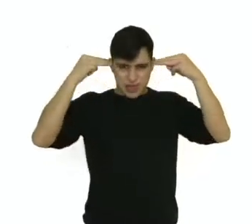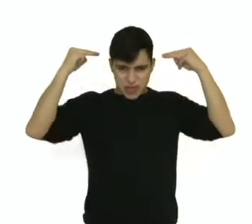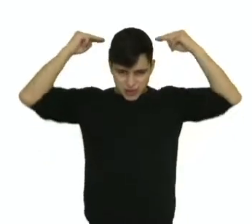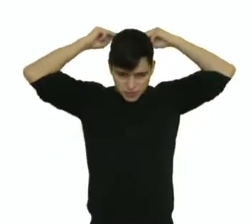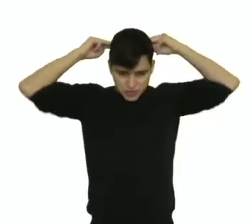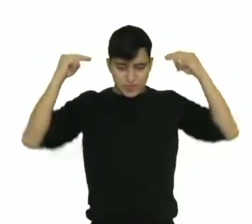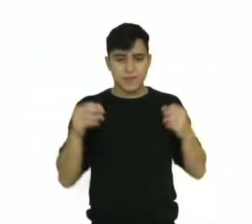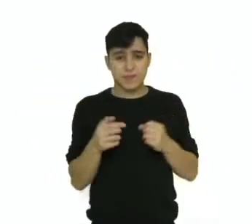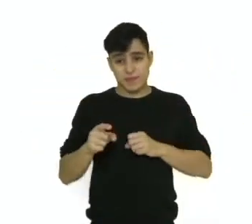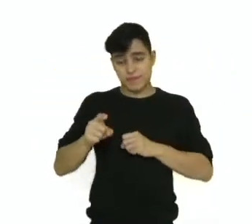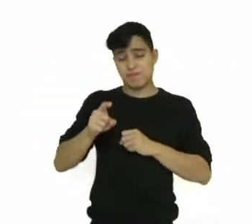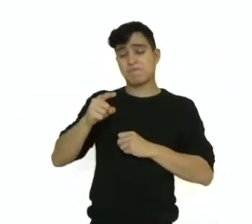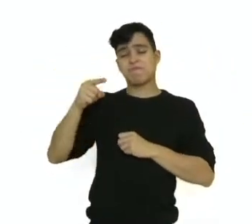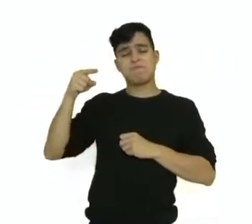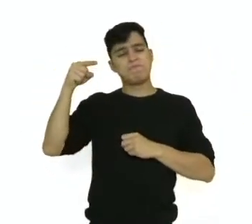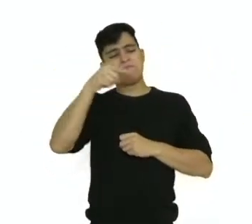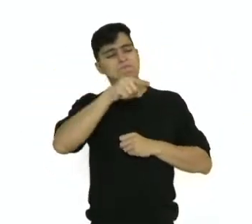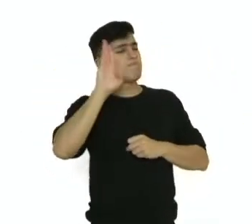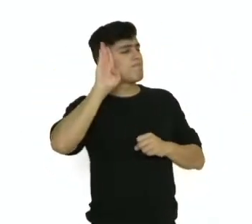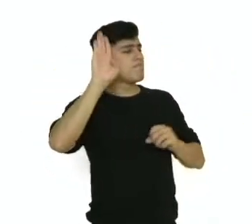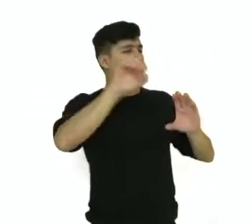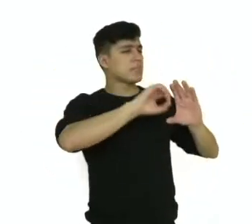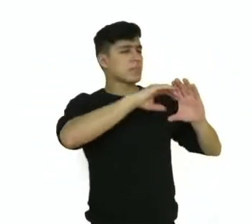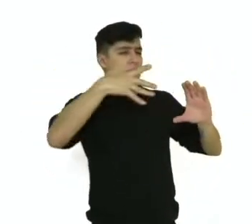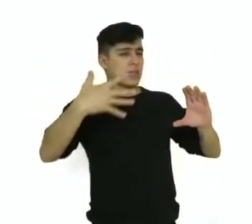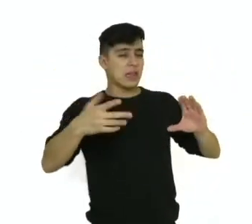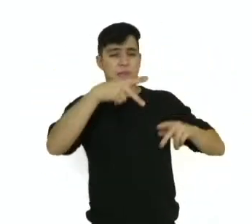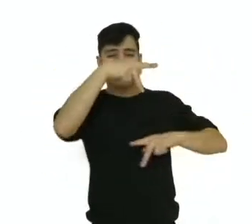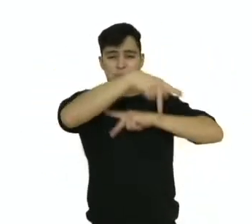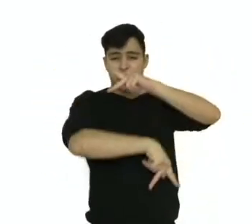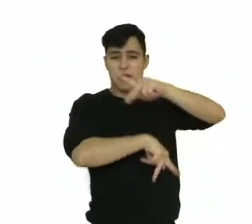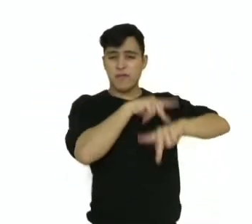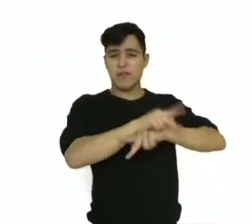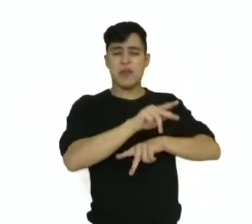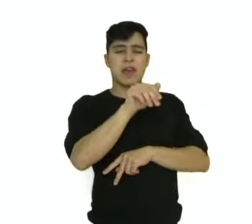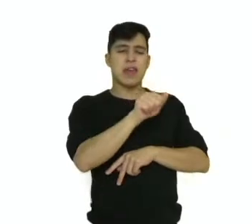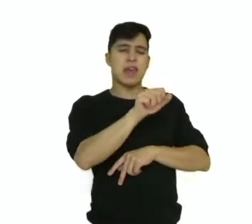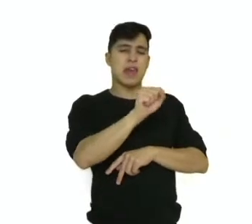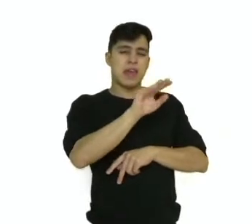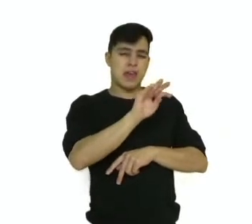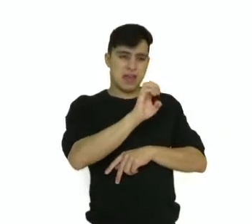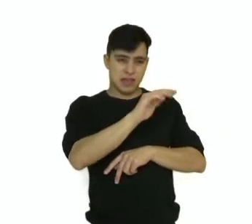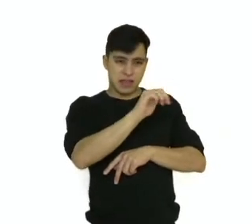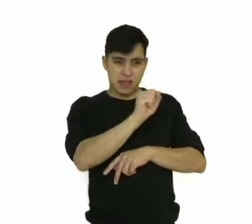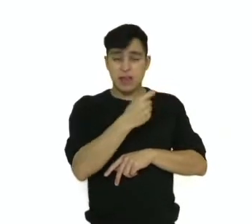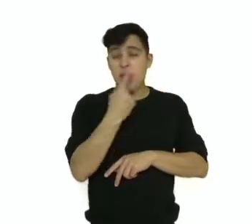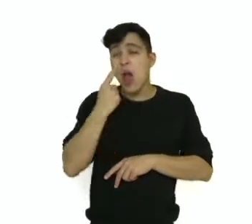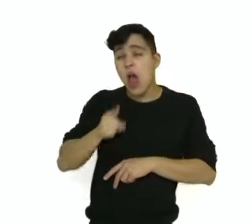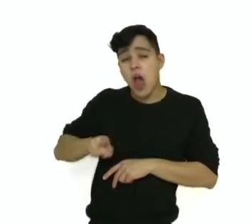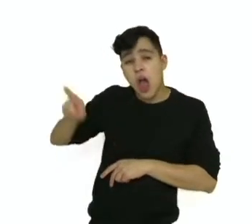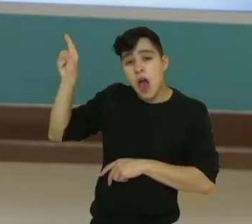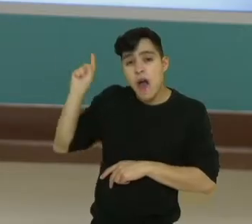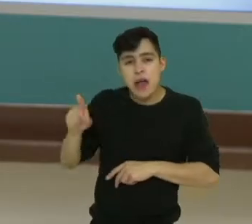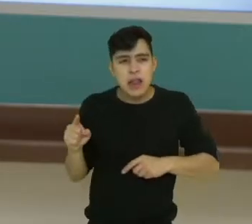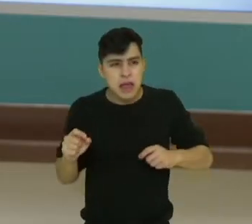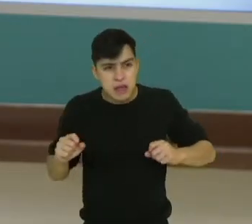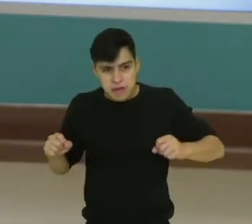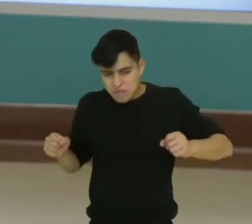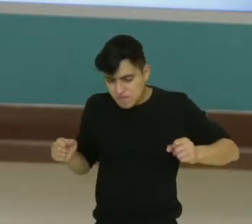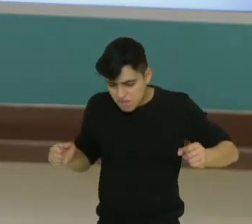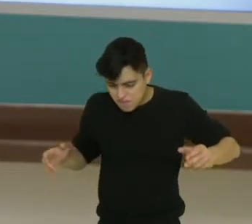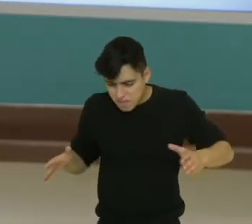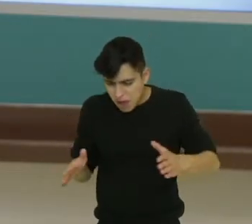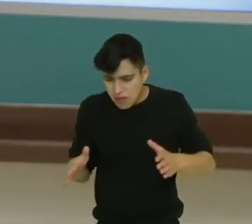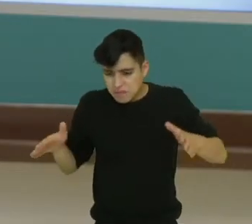as principais características dos astecas? Vamos estudar, então veja a suntuosidade das construções, né?